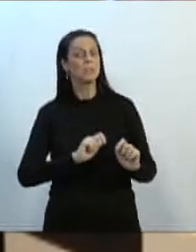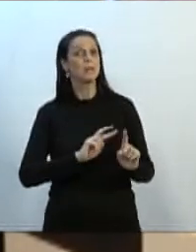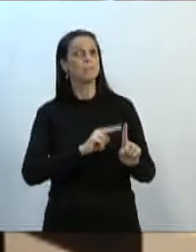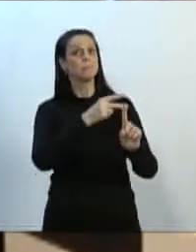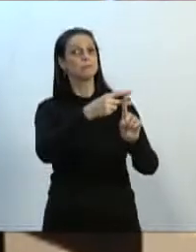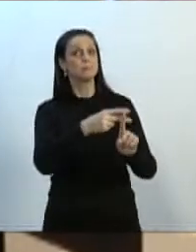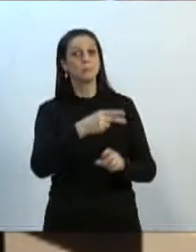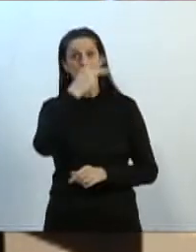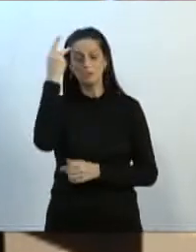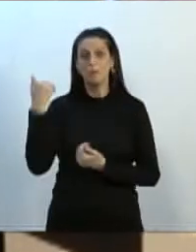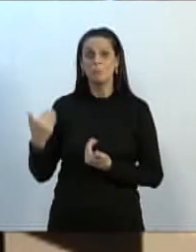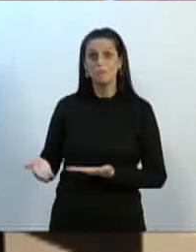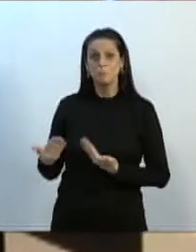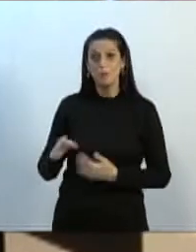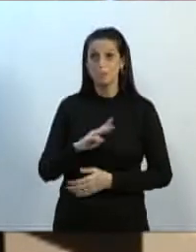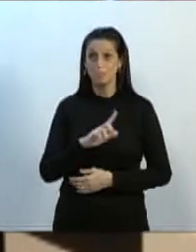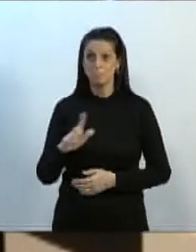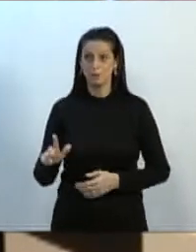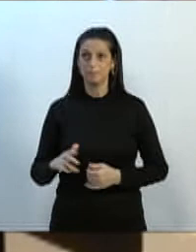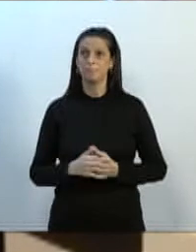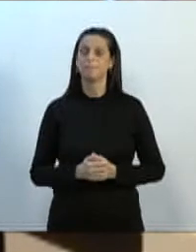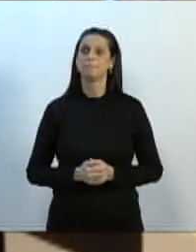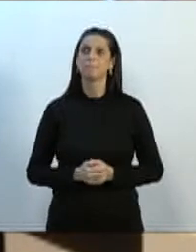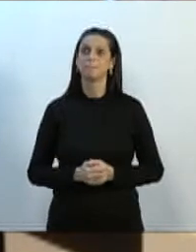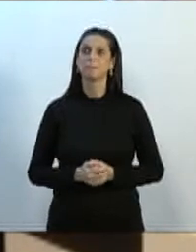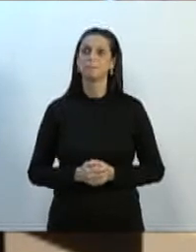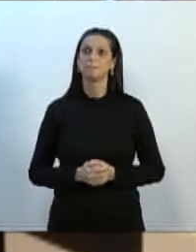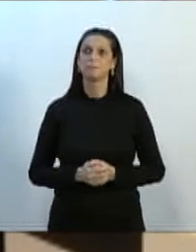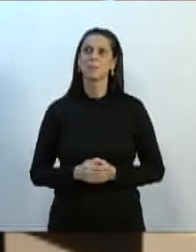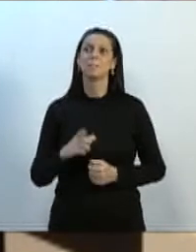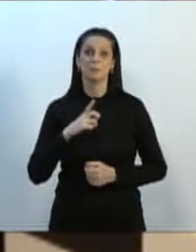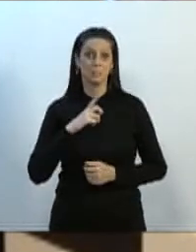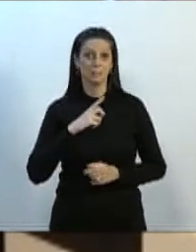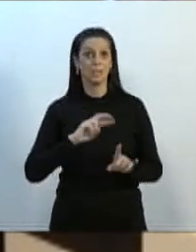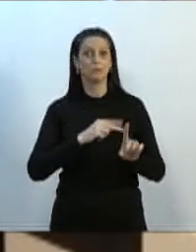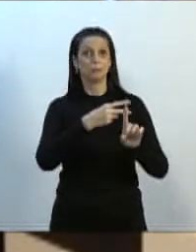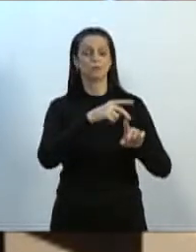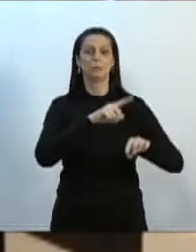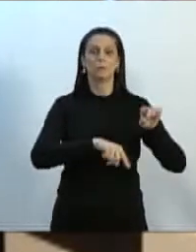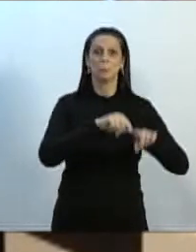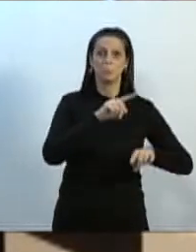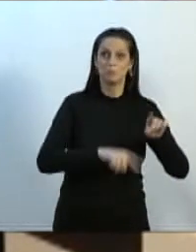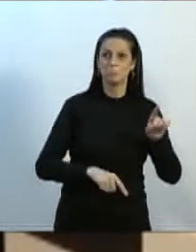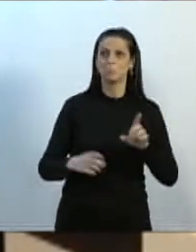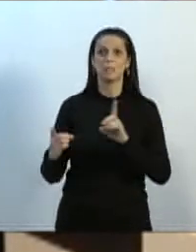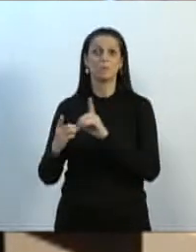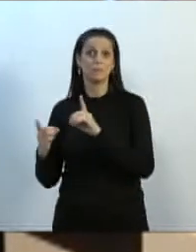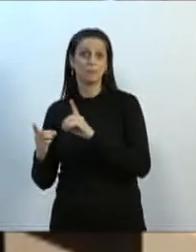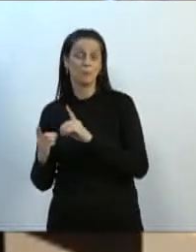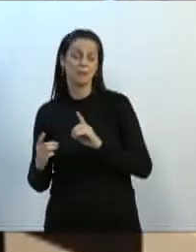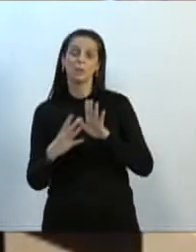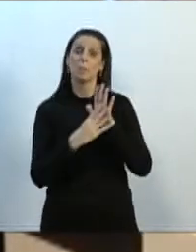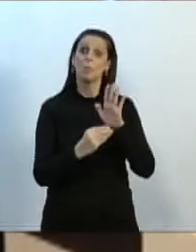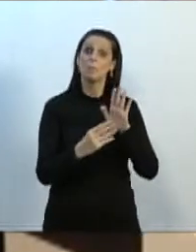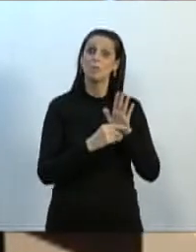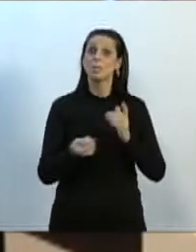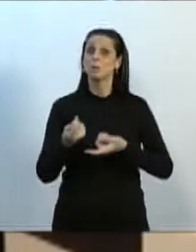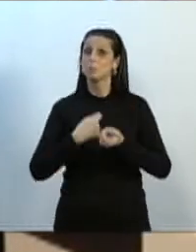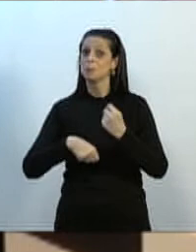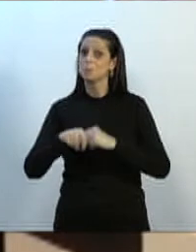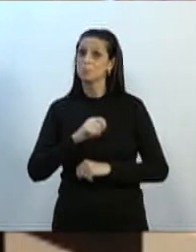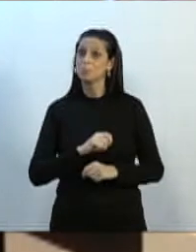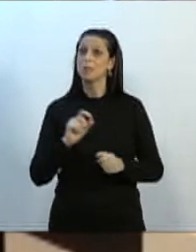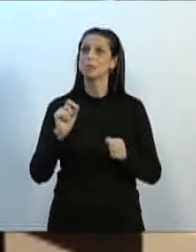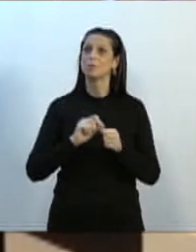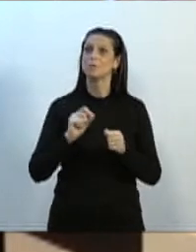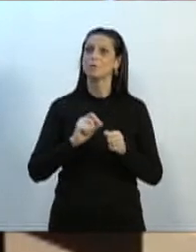jovens blumenauenses. Serão contempladas as soluções inovadoras de produtos, de serviços e de modelos de negócio desenvolvidos